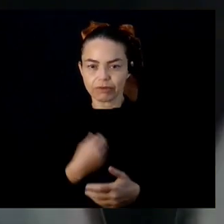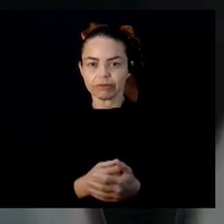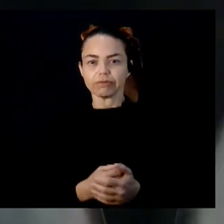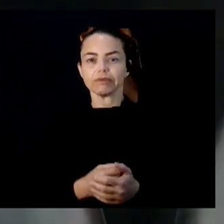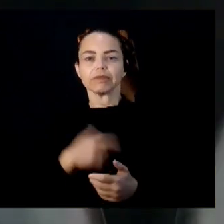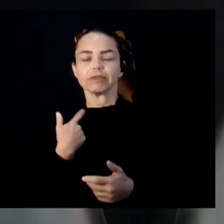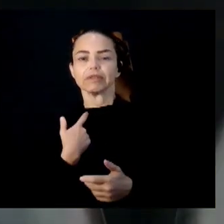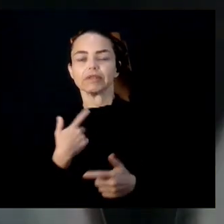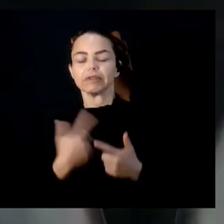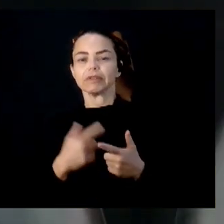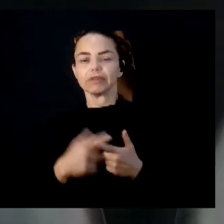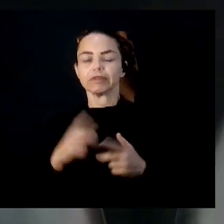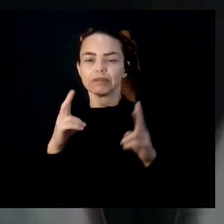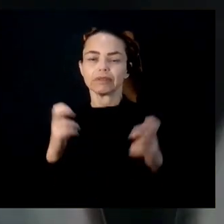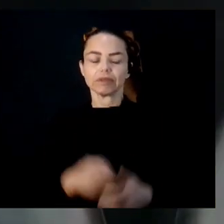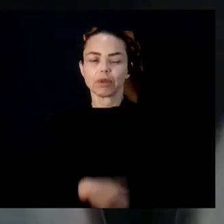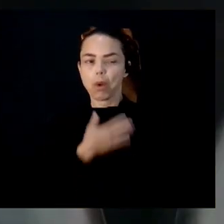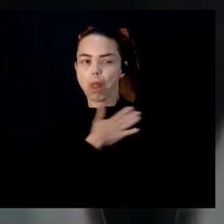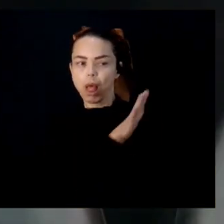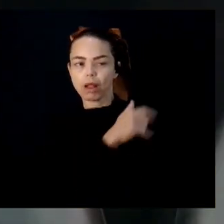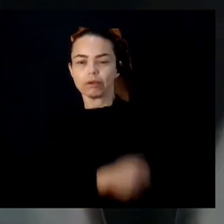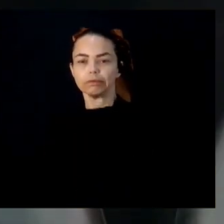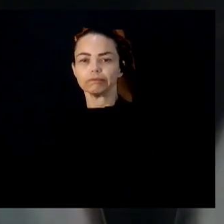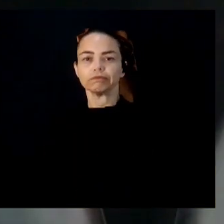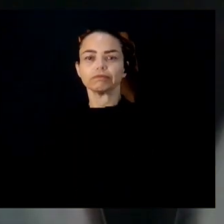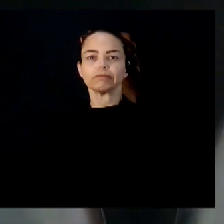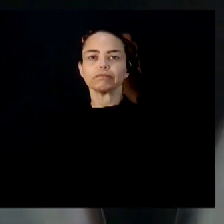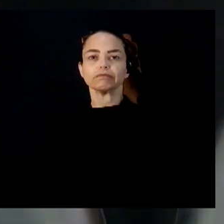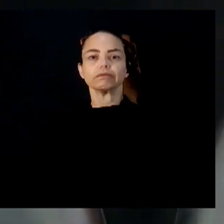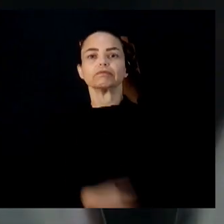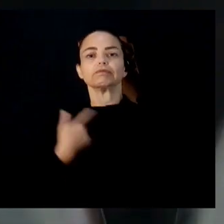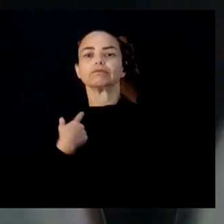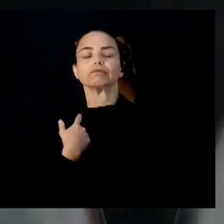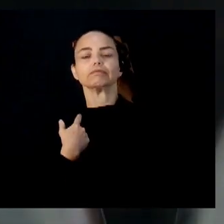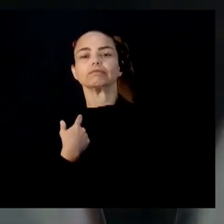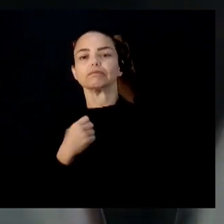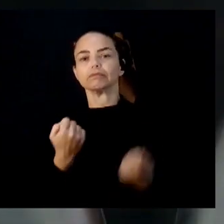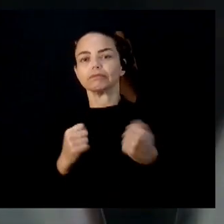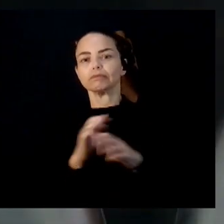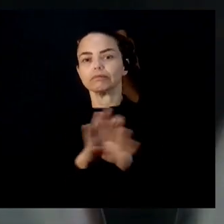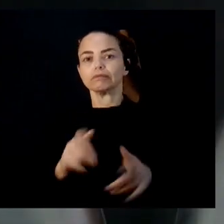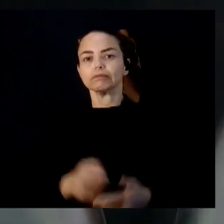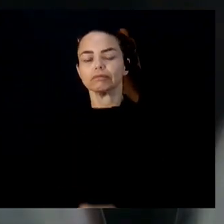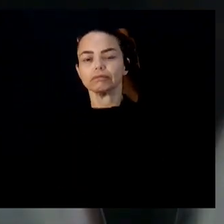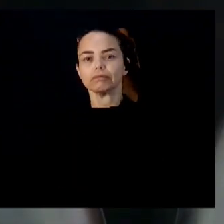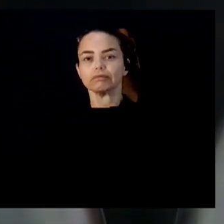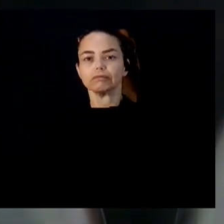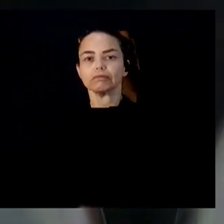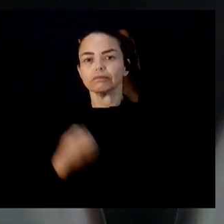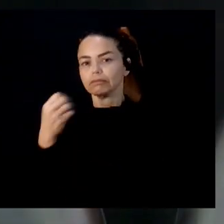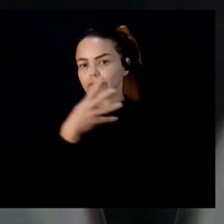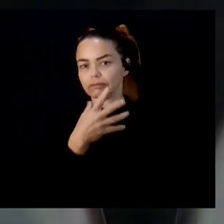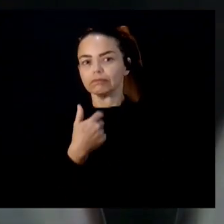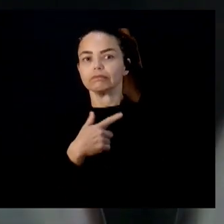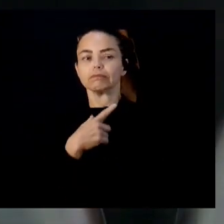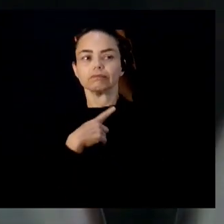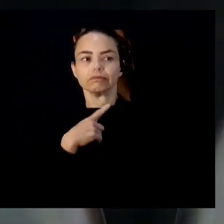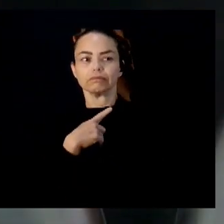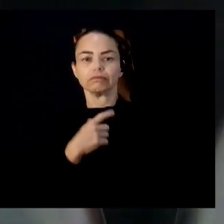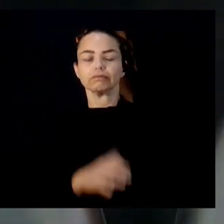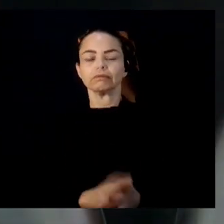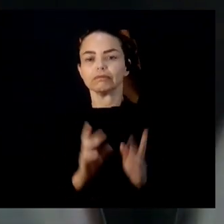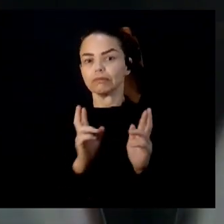esse assunto, ele não gosta de falar sobre isso. E de repente ele passou a gostar. De repente você trouxe algo novo na